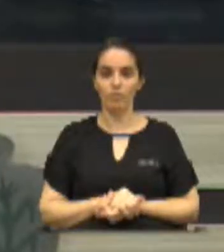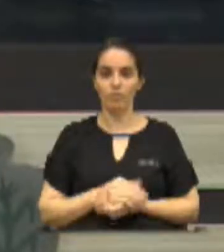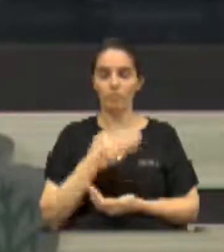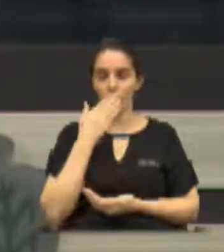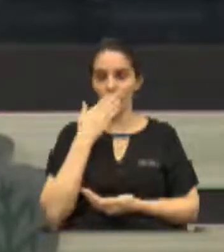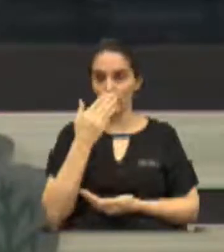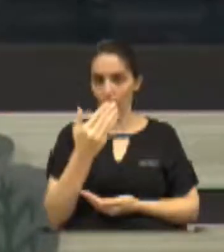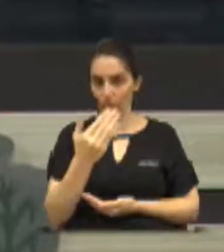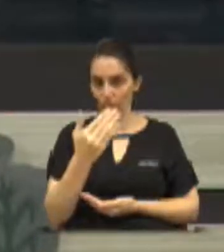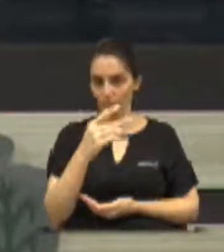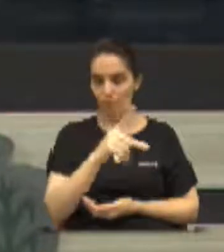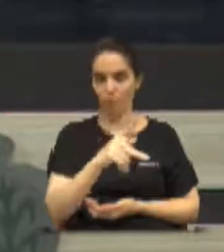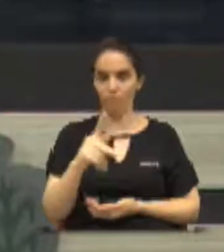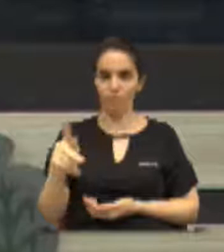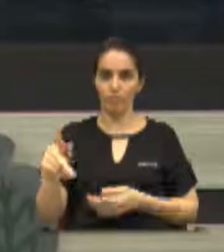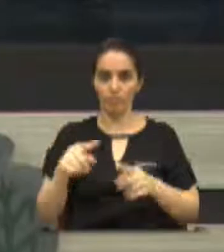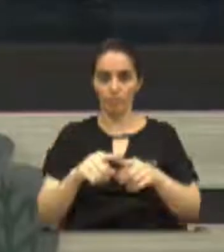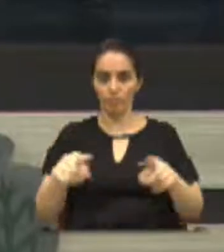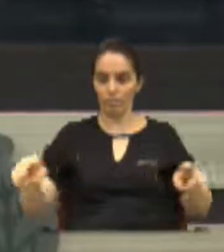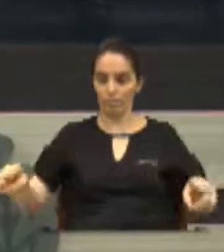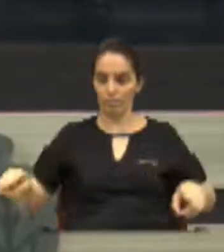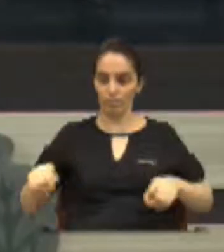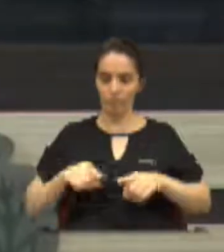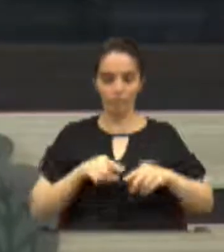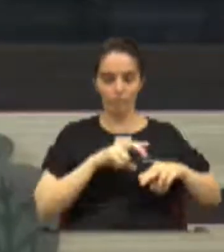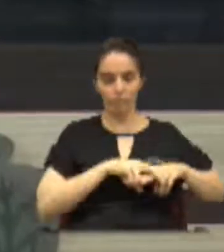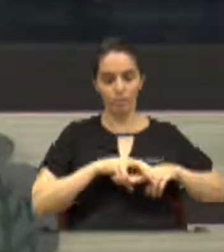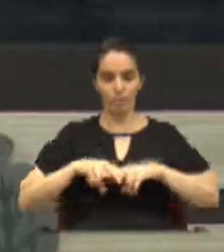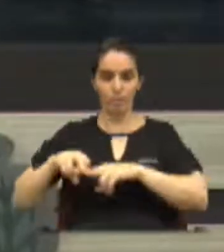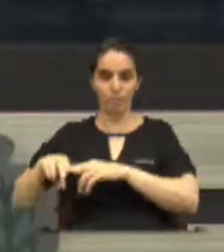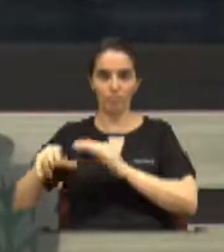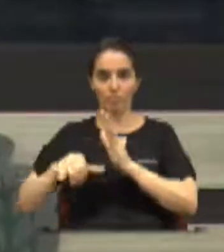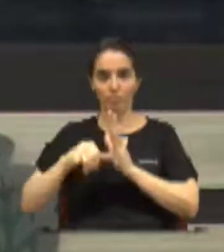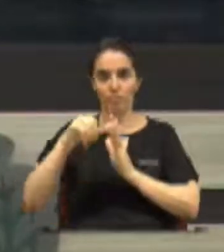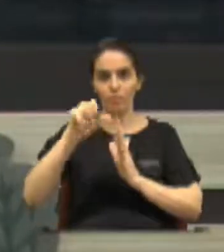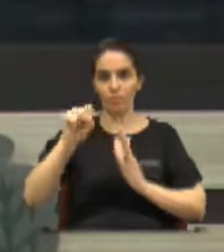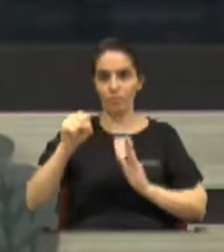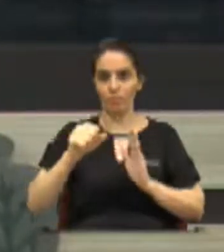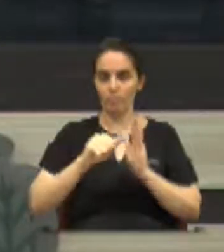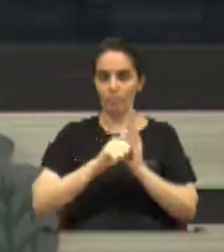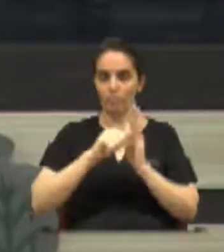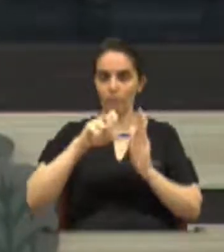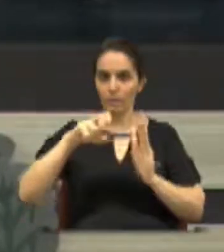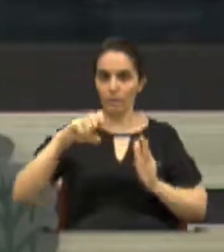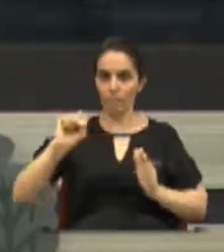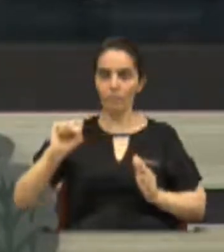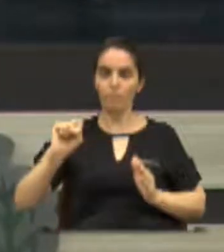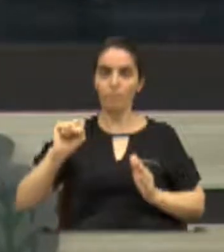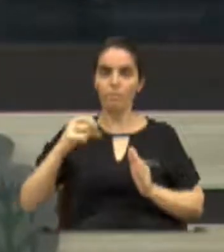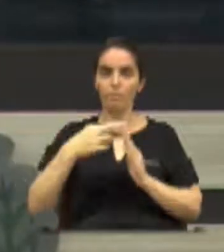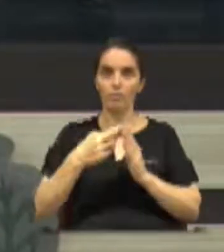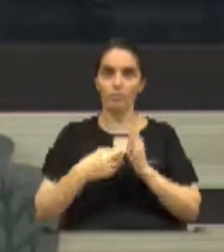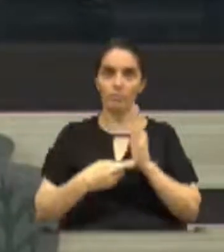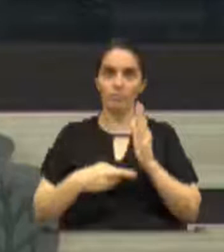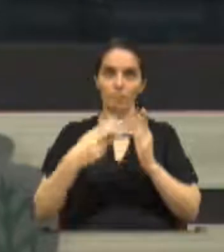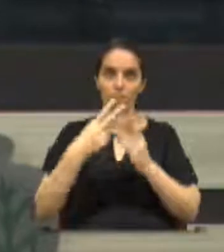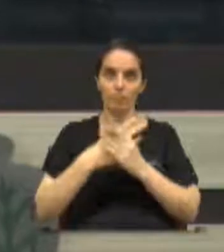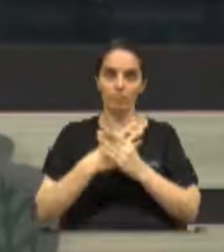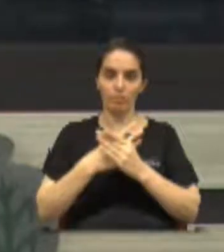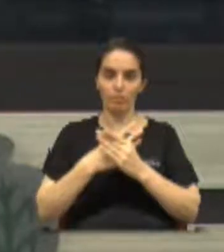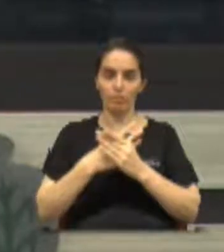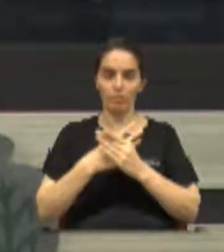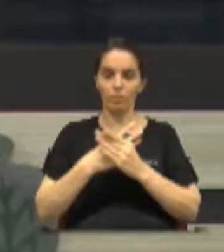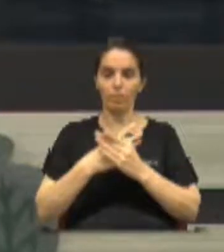Requeremos a presidência da mesa diretora, nos termos do inciso 8º do artigo 58 do Regimento Interno da Câmara Municipal de